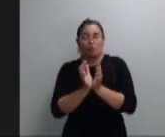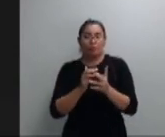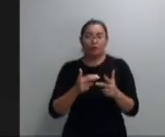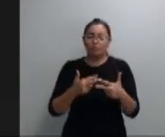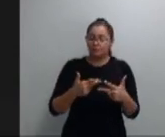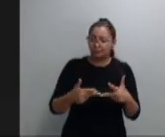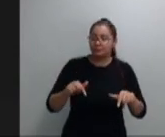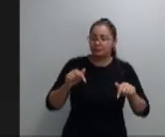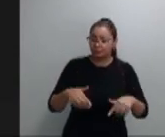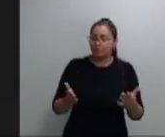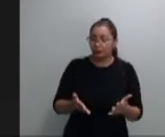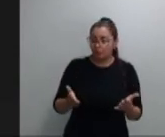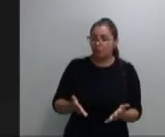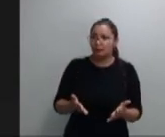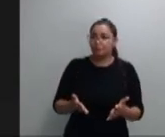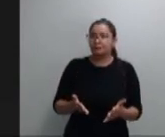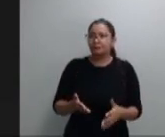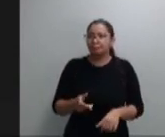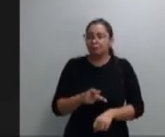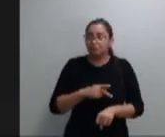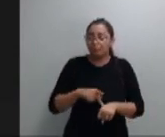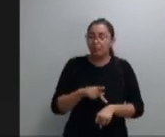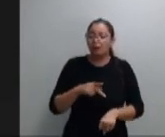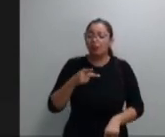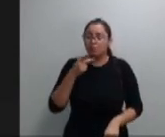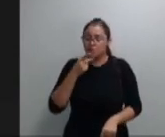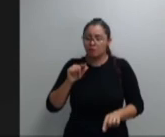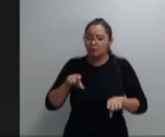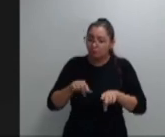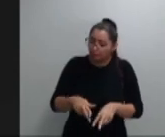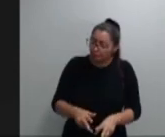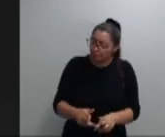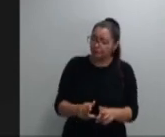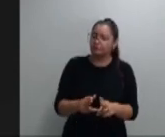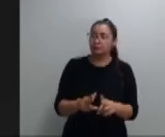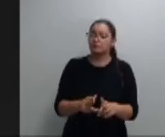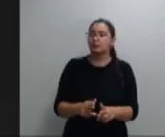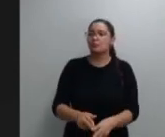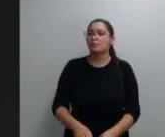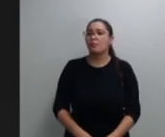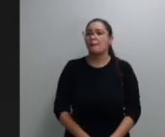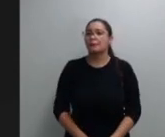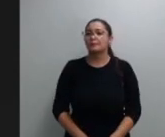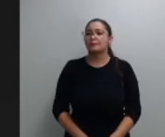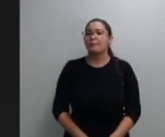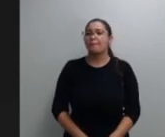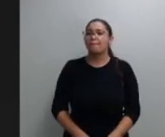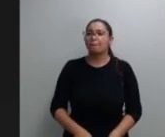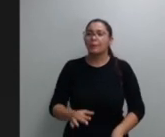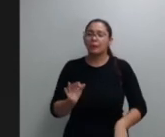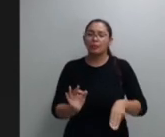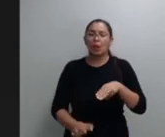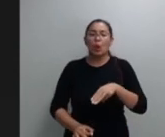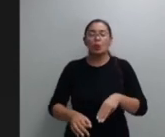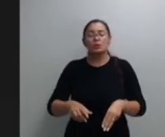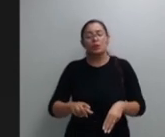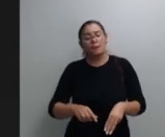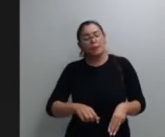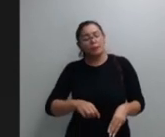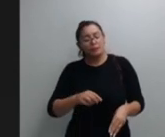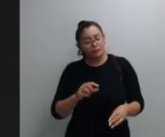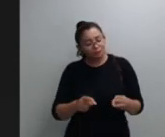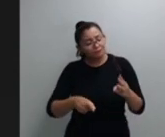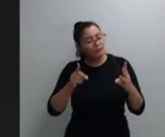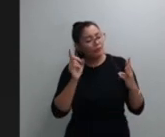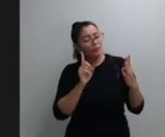nos Estados Unidos diga a vossa excelência ministra Regina vossa excelência conta nos dedos de uma mão de